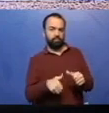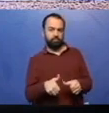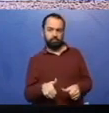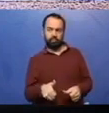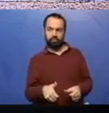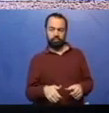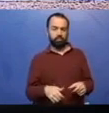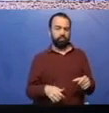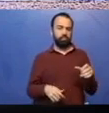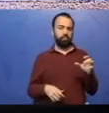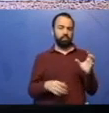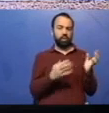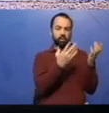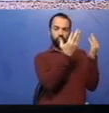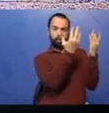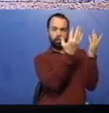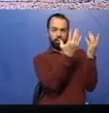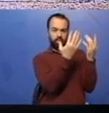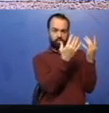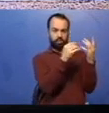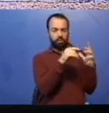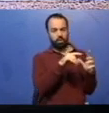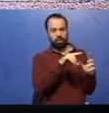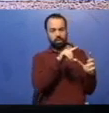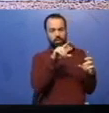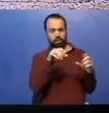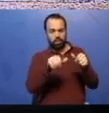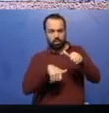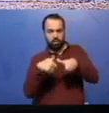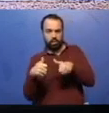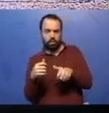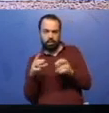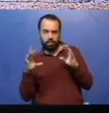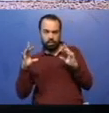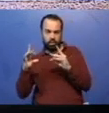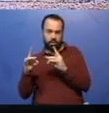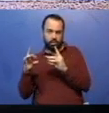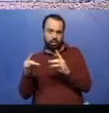estado líquido. Nesse caso, ocorre a